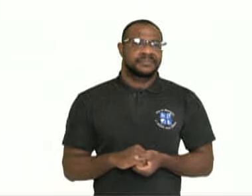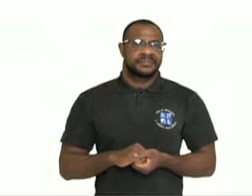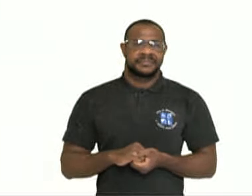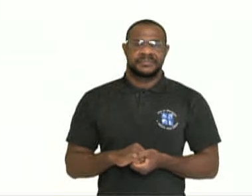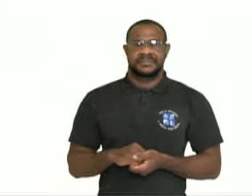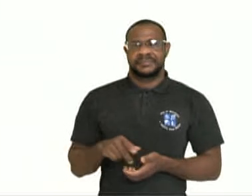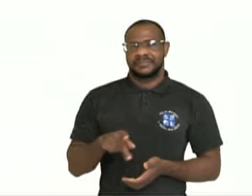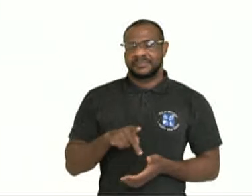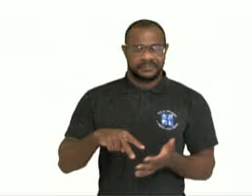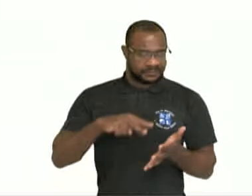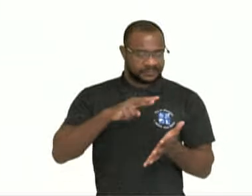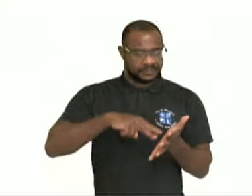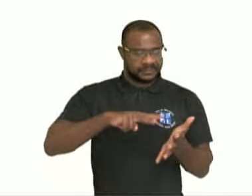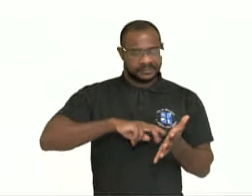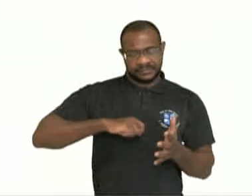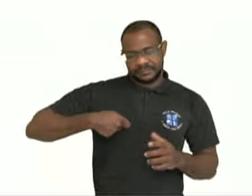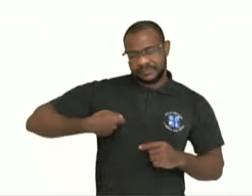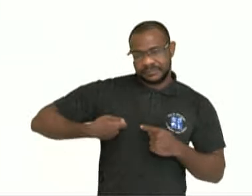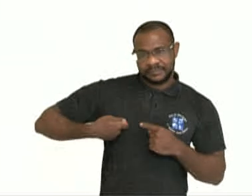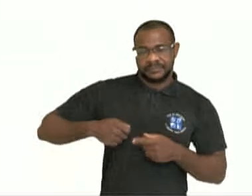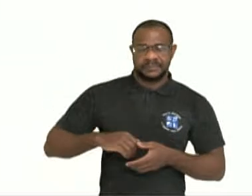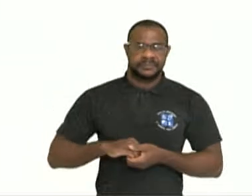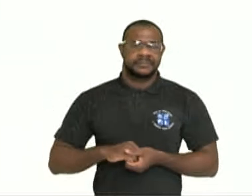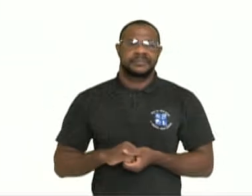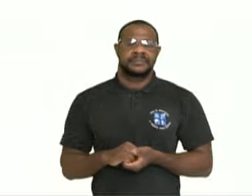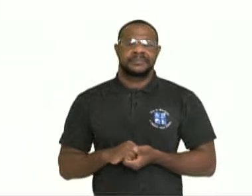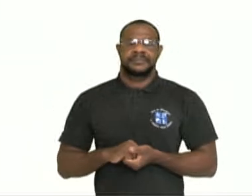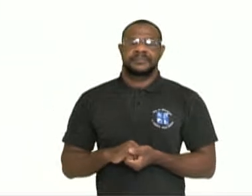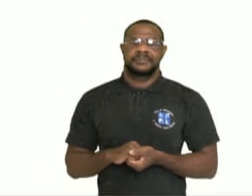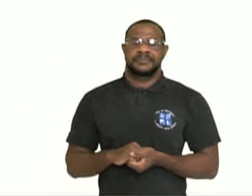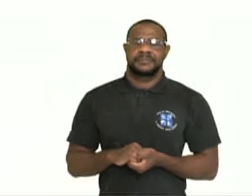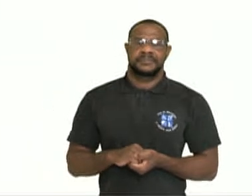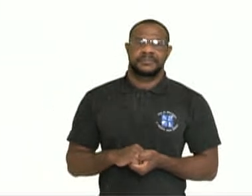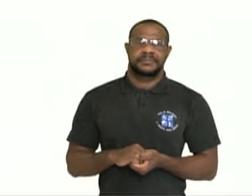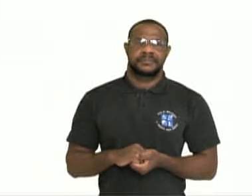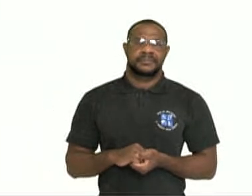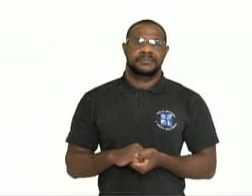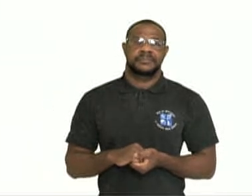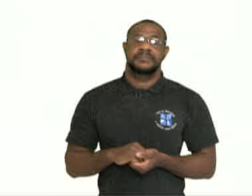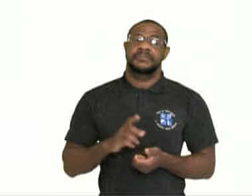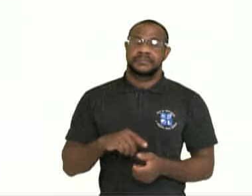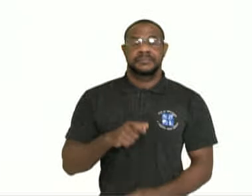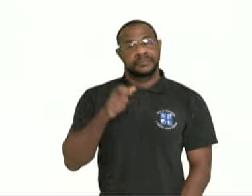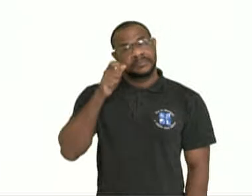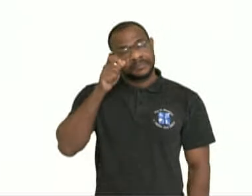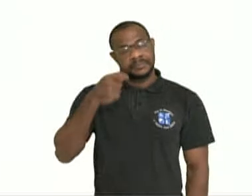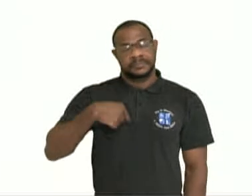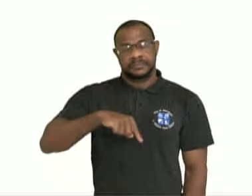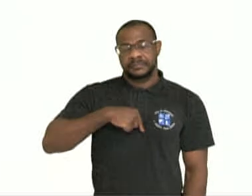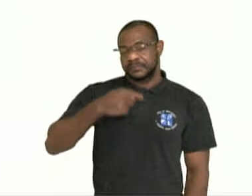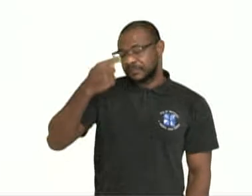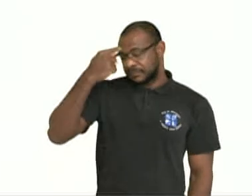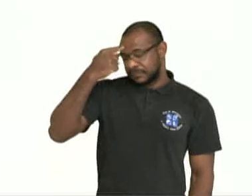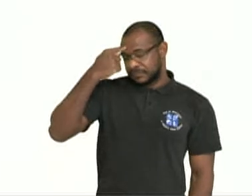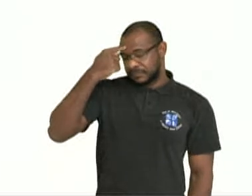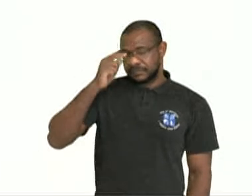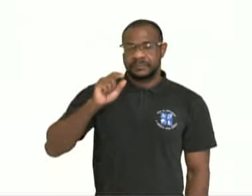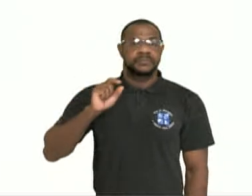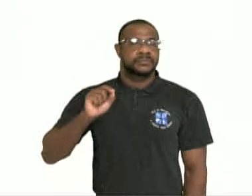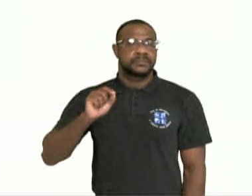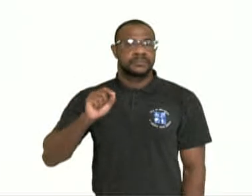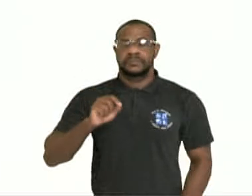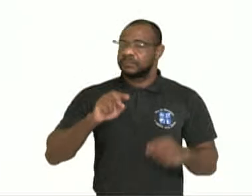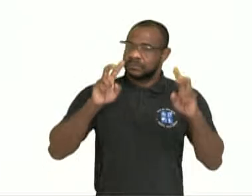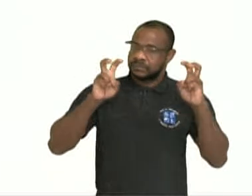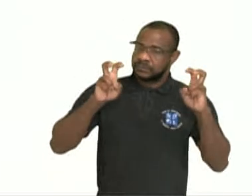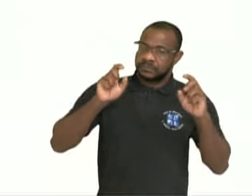de possessão entre o homem e a mulher. É algo bem interessante para nós pensarmos sobre. Ou